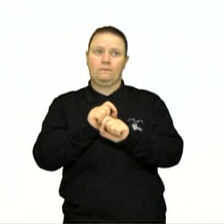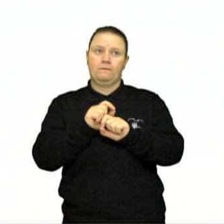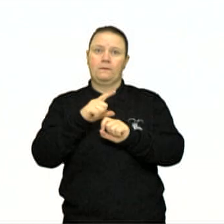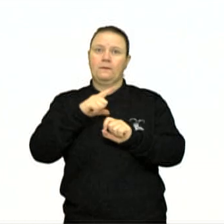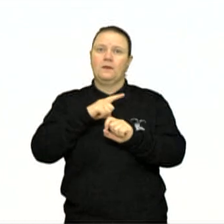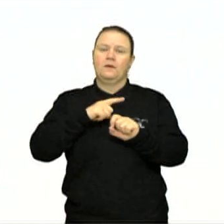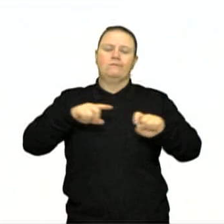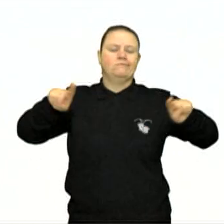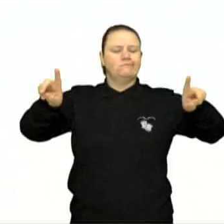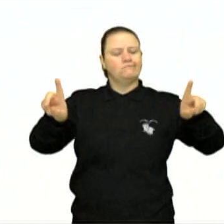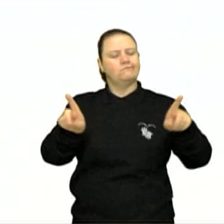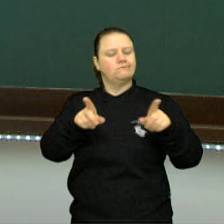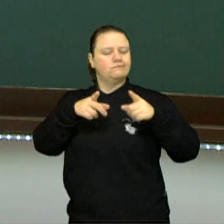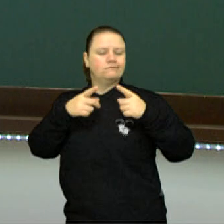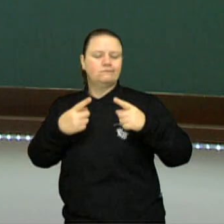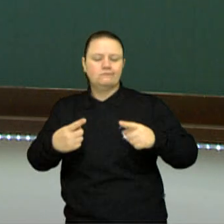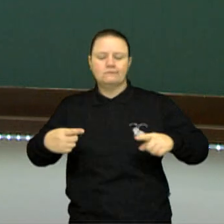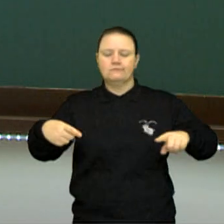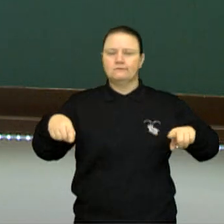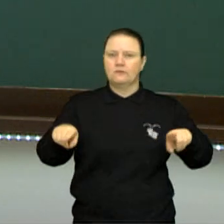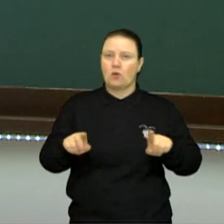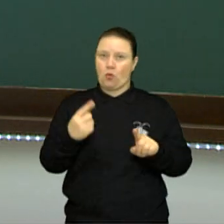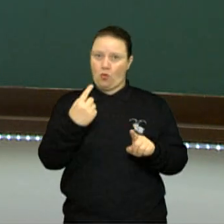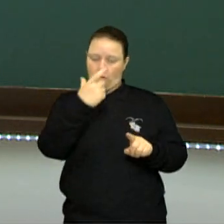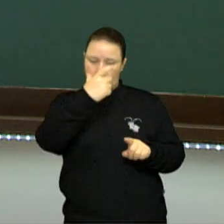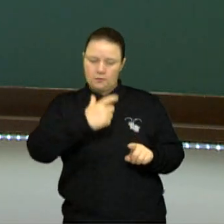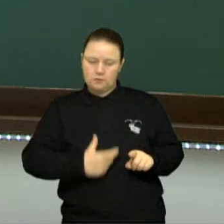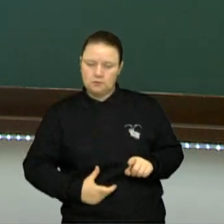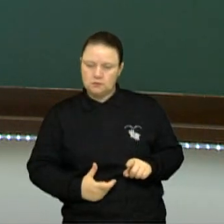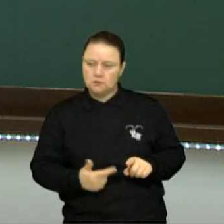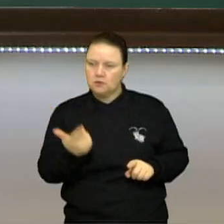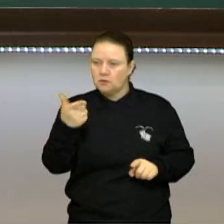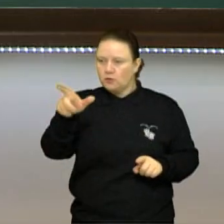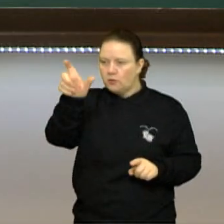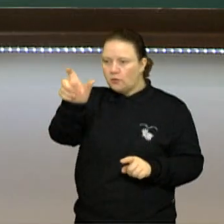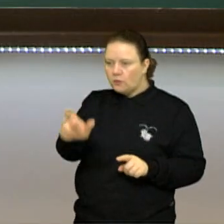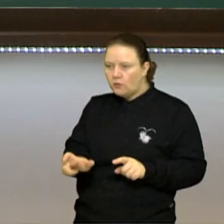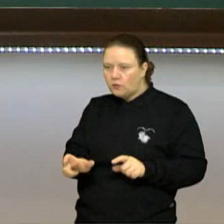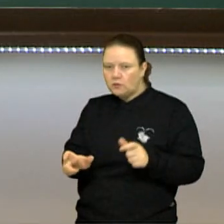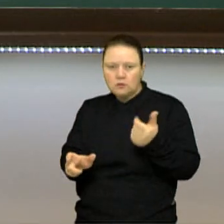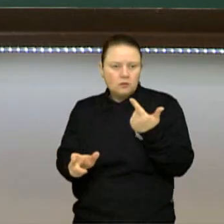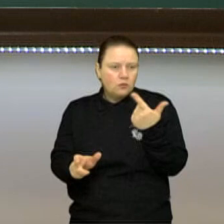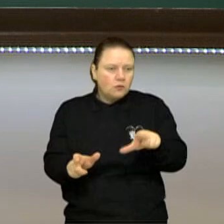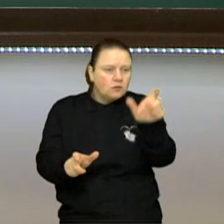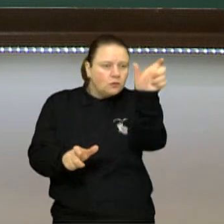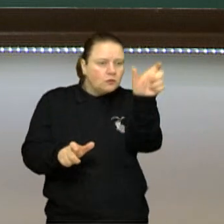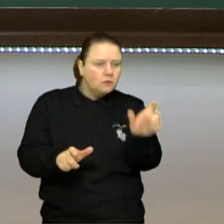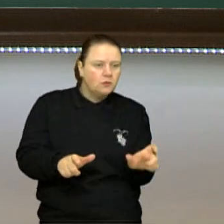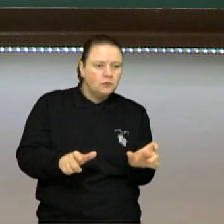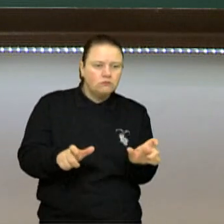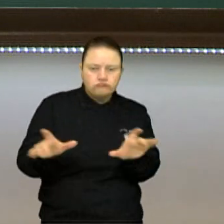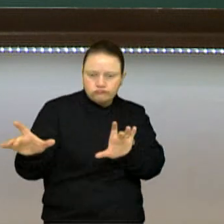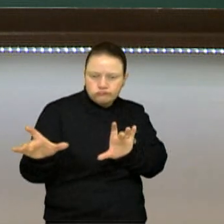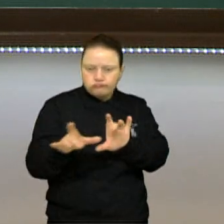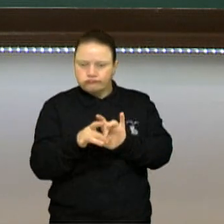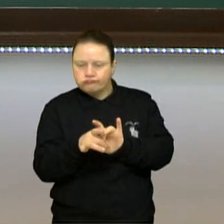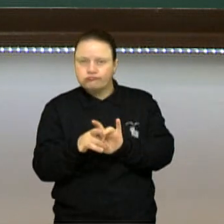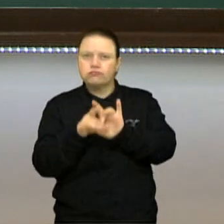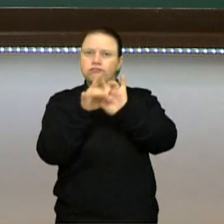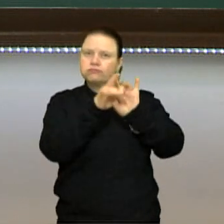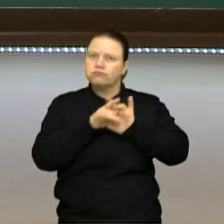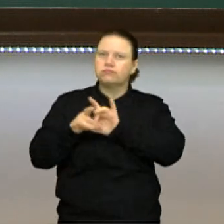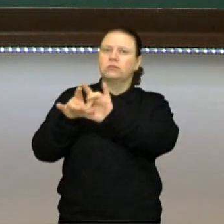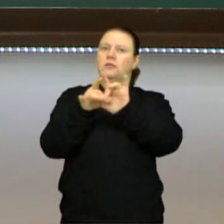uma melodia e tem outras, né, diferentes ali juntos, cantando ao mesmo tempo. Então, isso, o contraponto. E